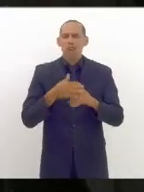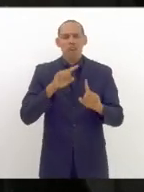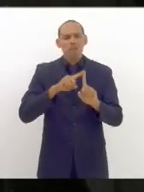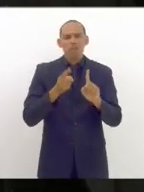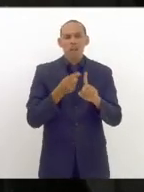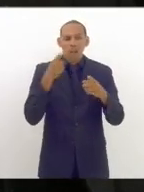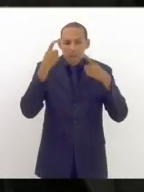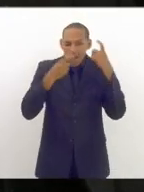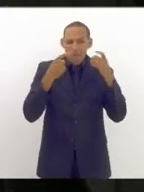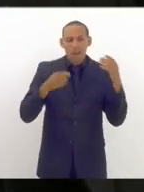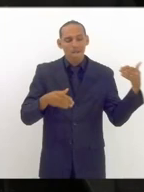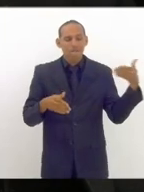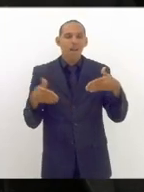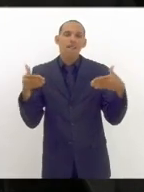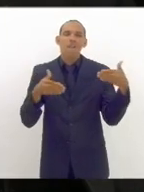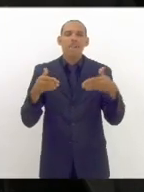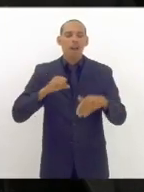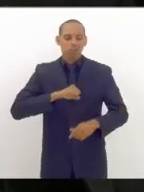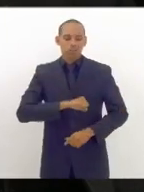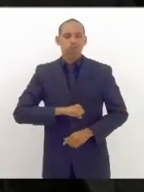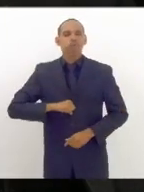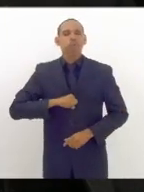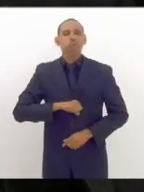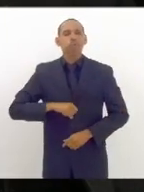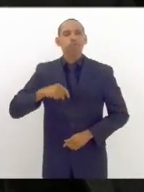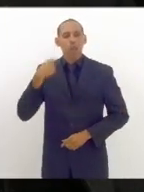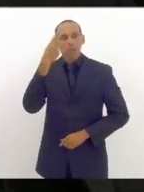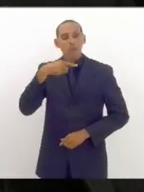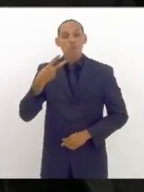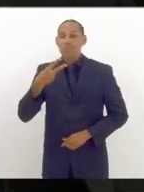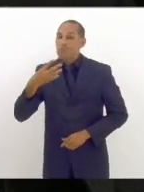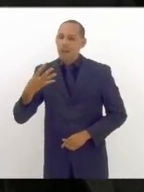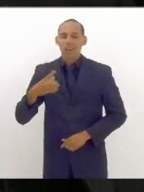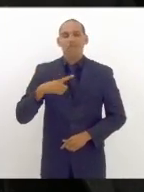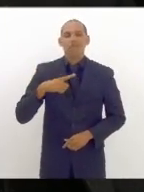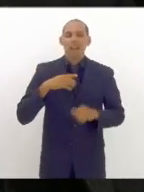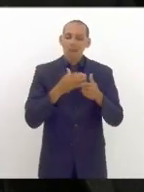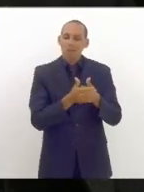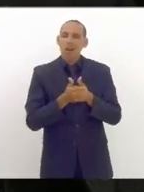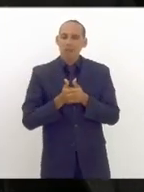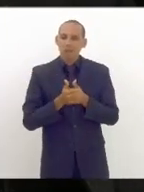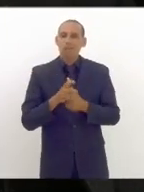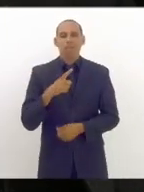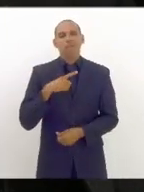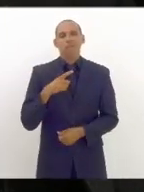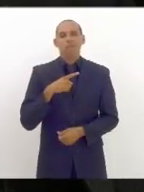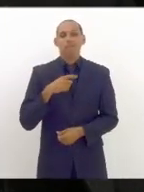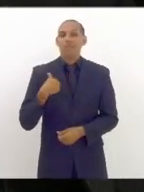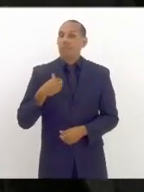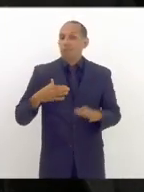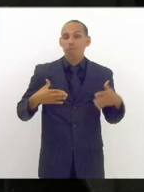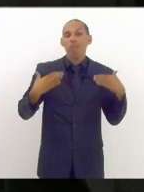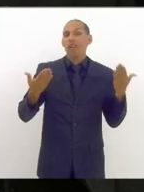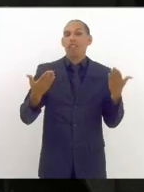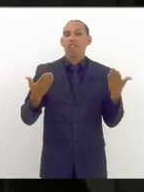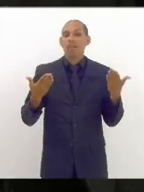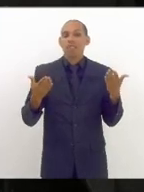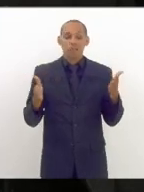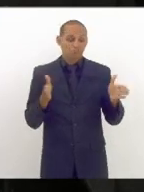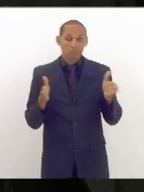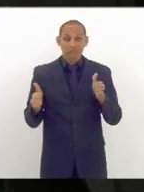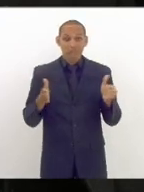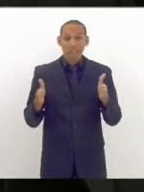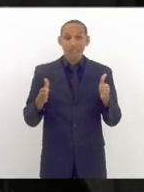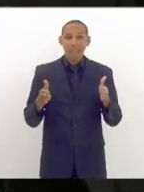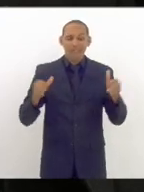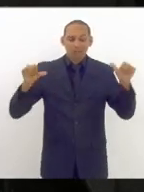preocupada, ia para lá, tinha ultrassonografia 24 horas, Marta, tinha acolhimento para as mulheres. Para minha surpresa, no meio de uma grande